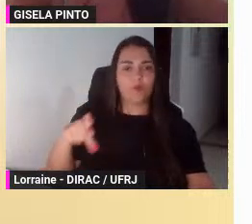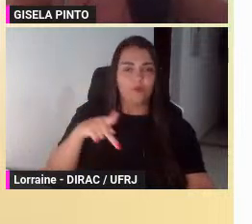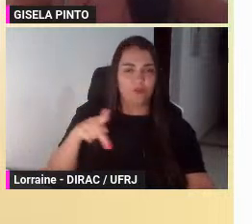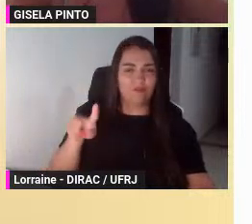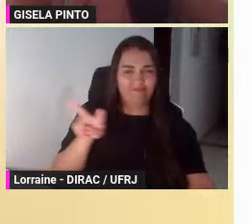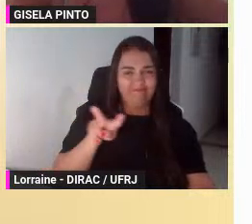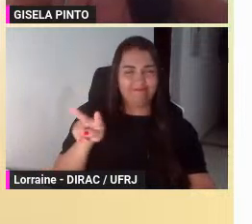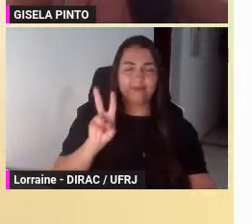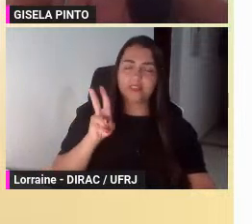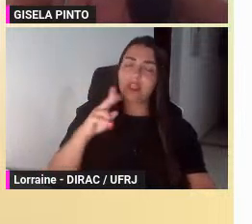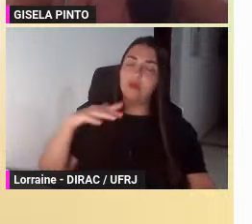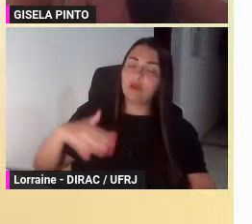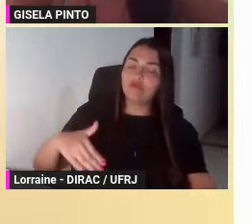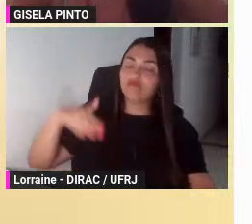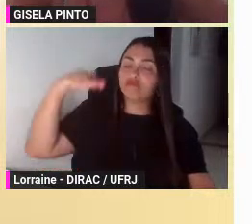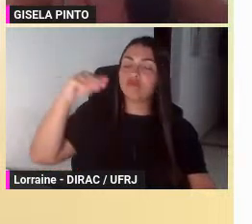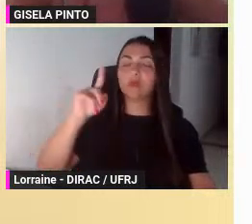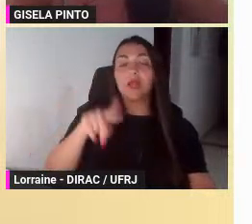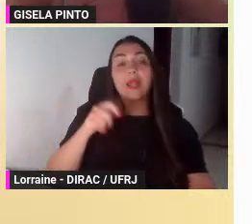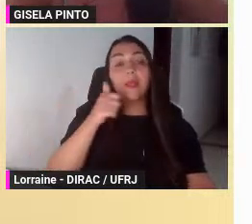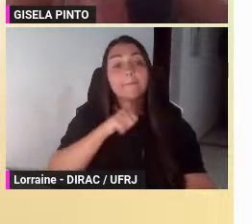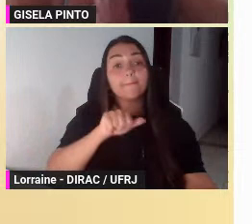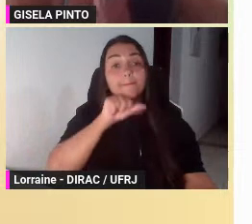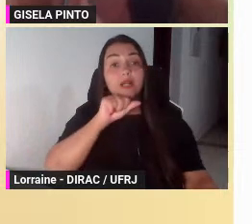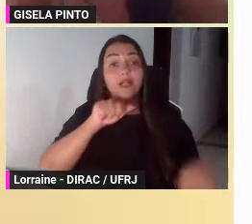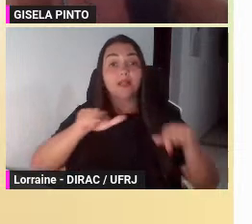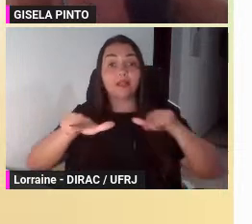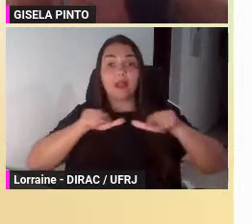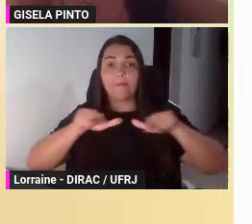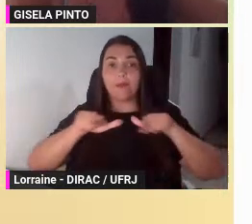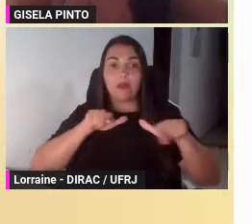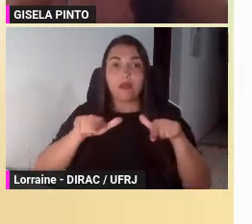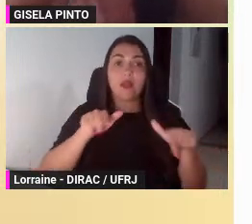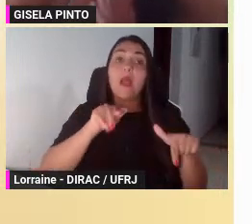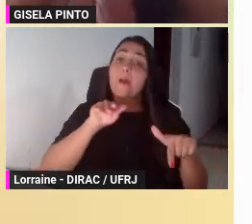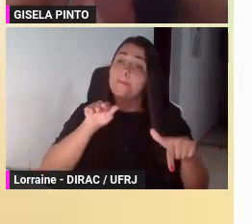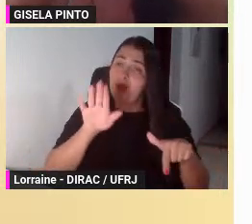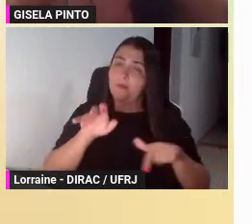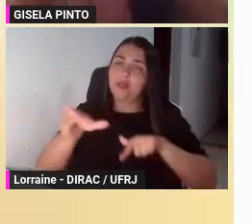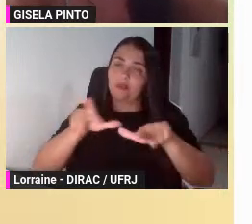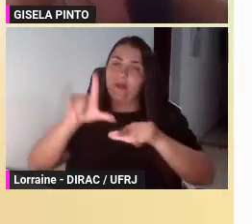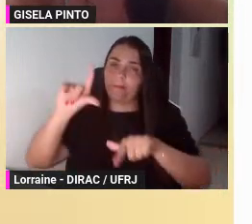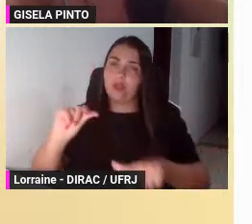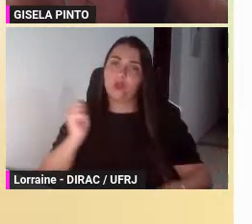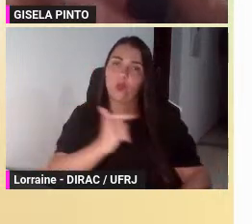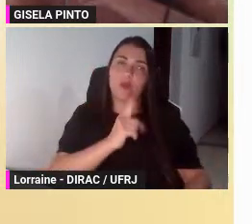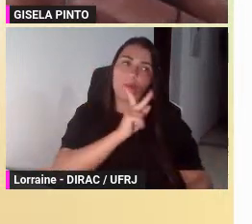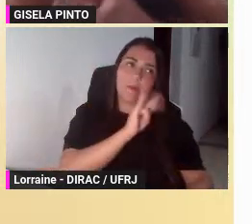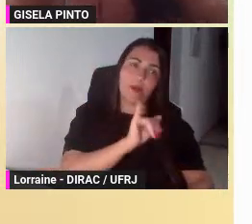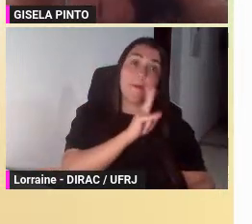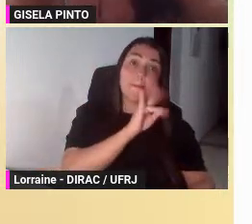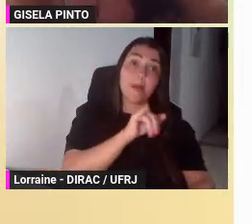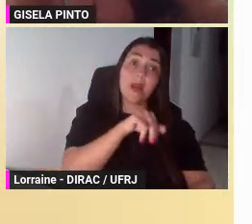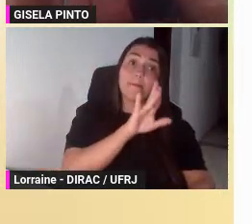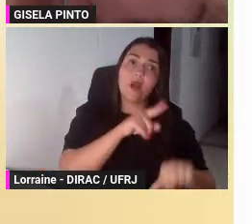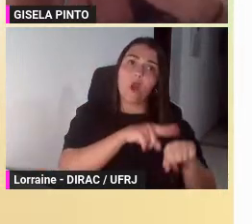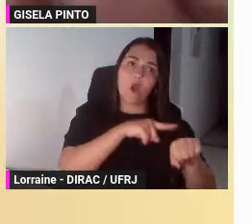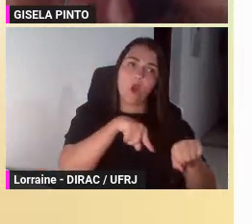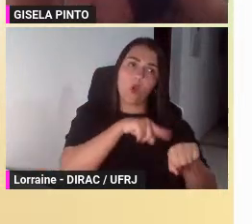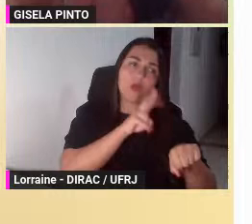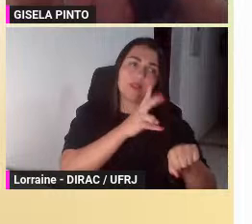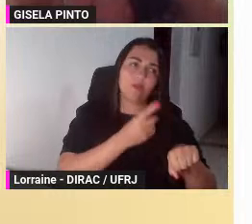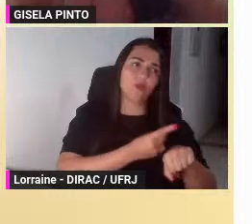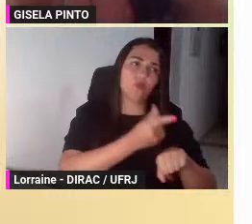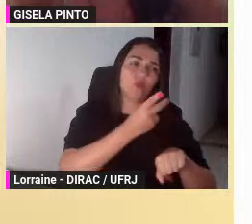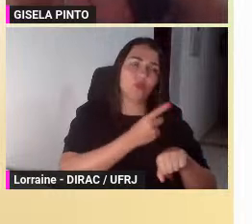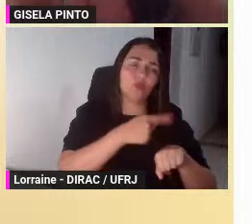essa imagem da mãe que trabalha. Ela trabalhava menos que meu pai era a pessoa que estava sempre fora